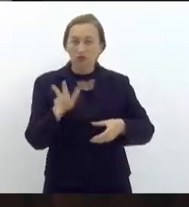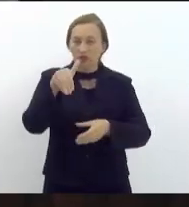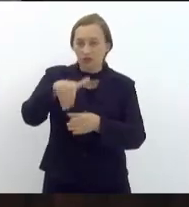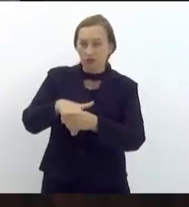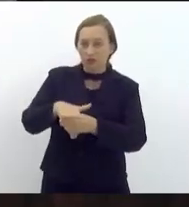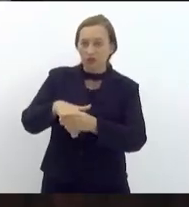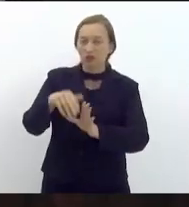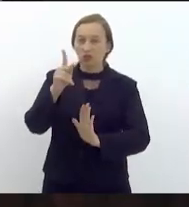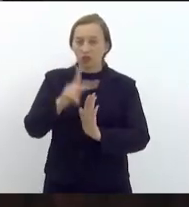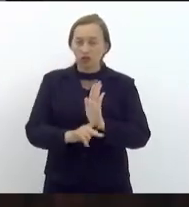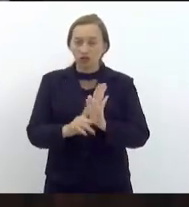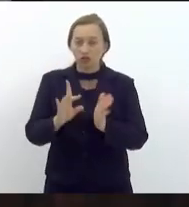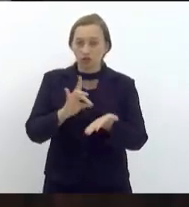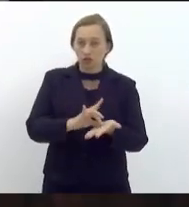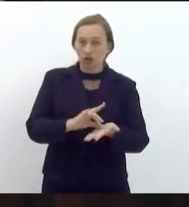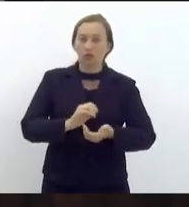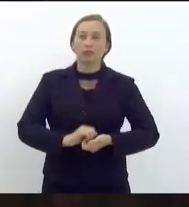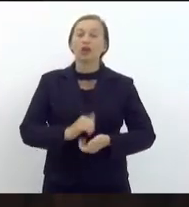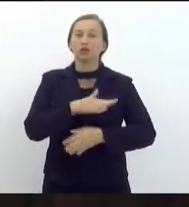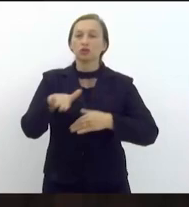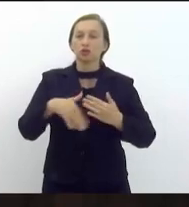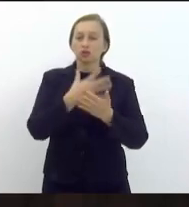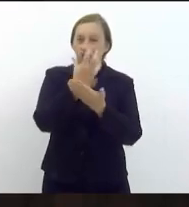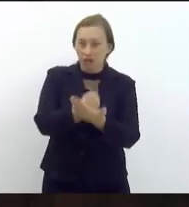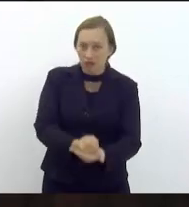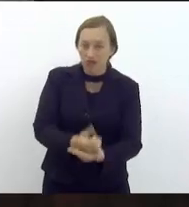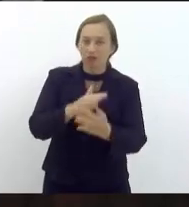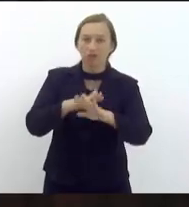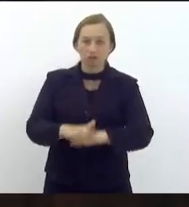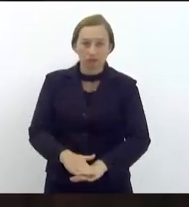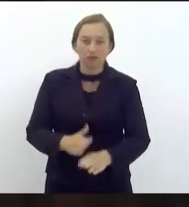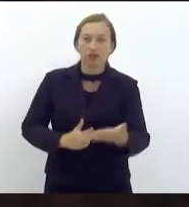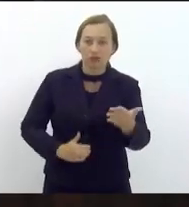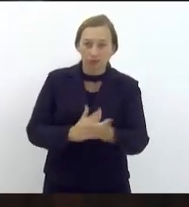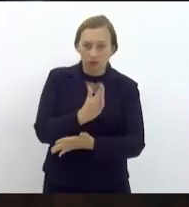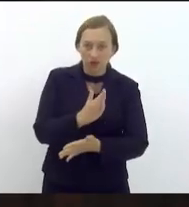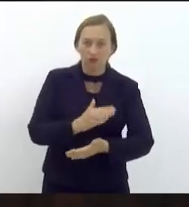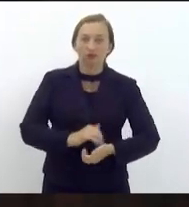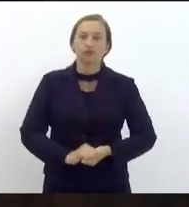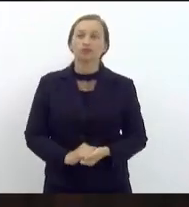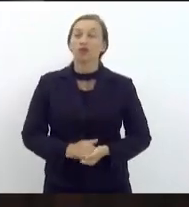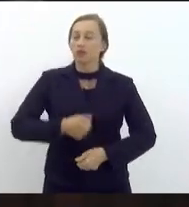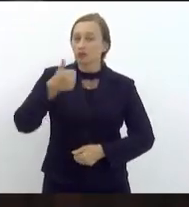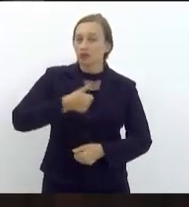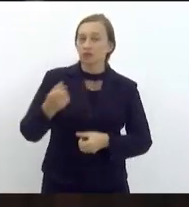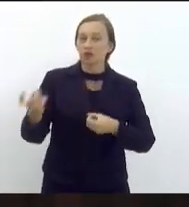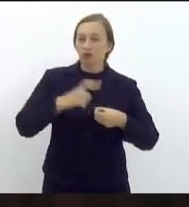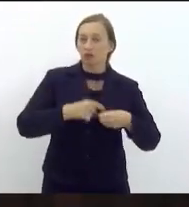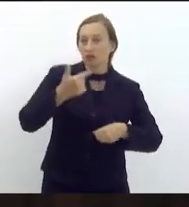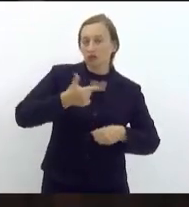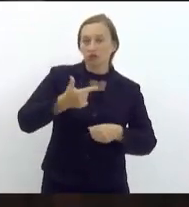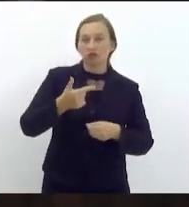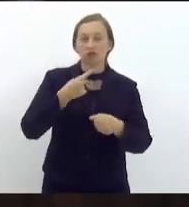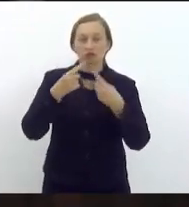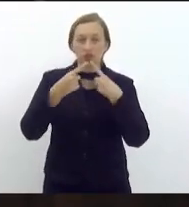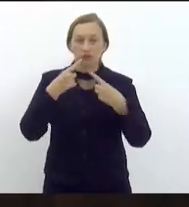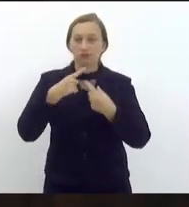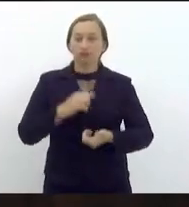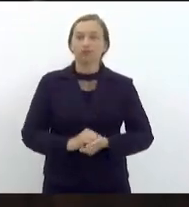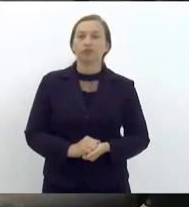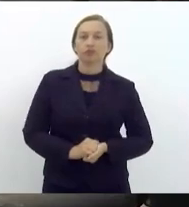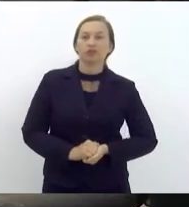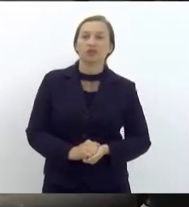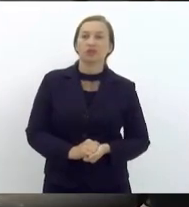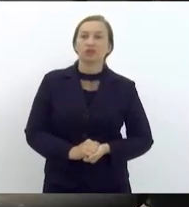votação o projeto original senhores que a prova permaneça Como estão aprovado em primeira retorna em segundo